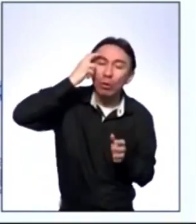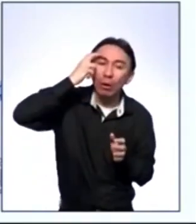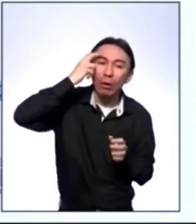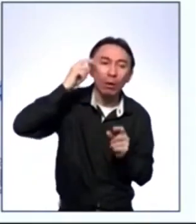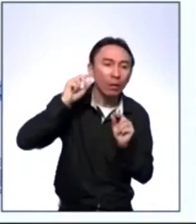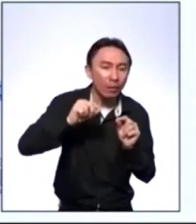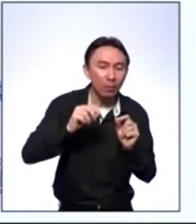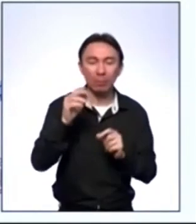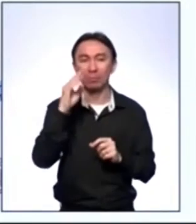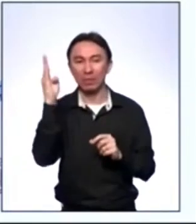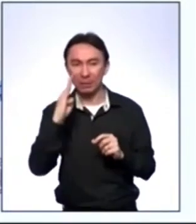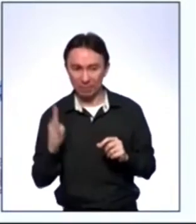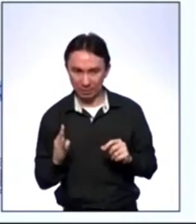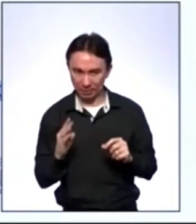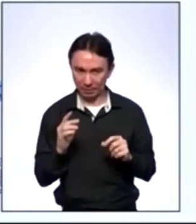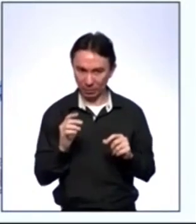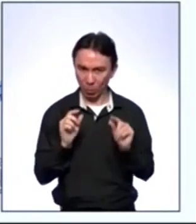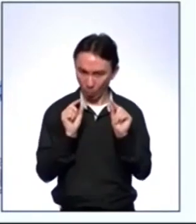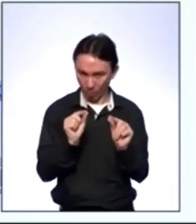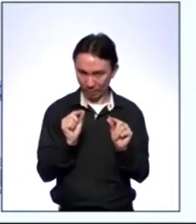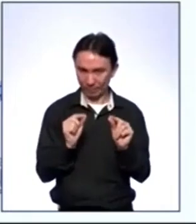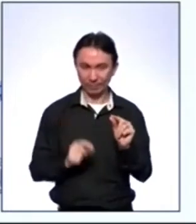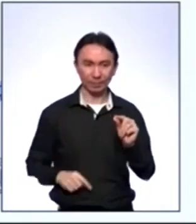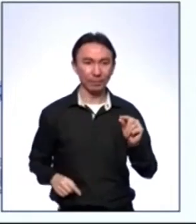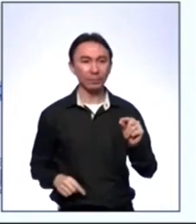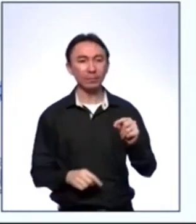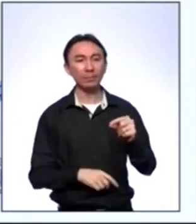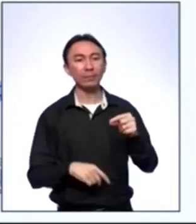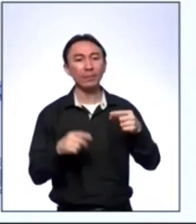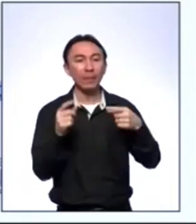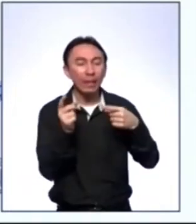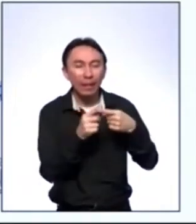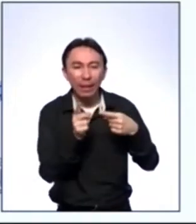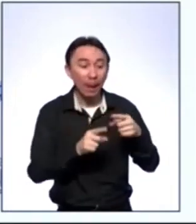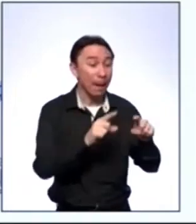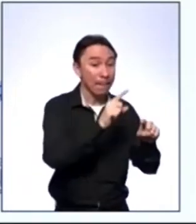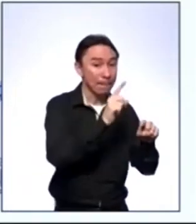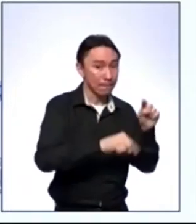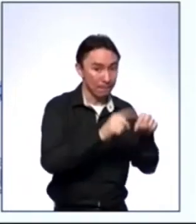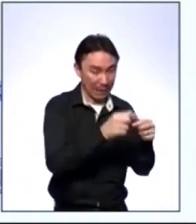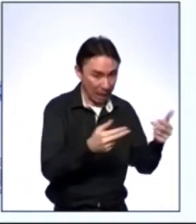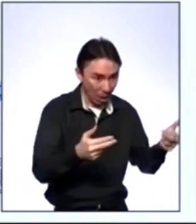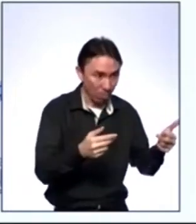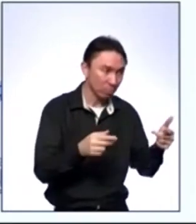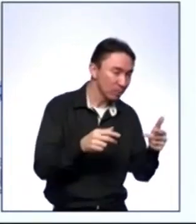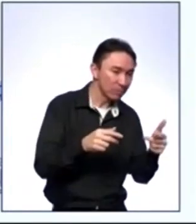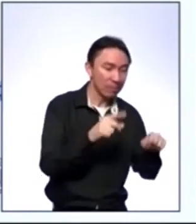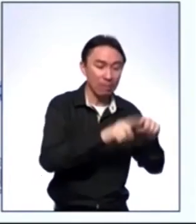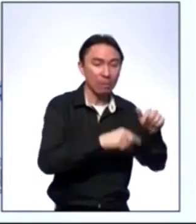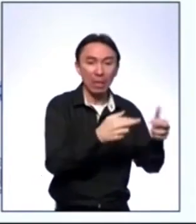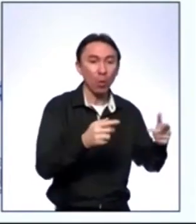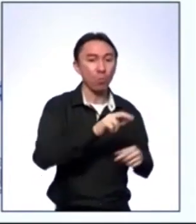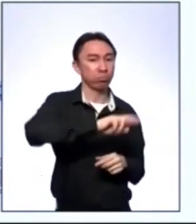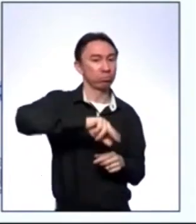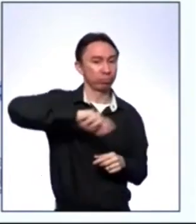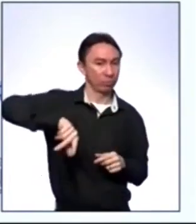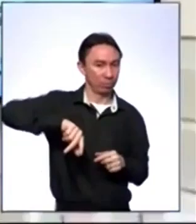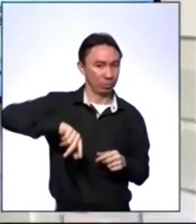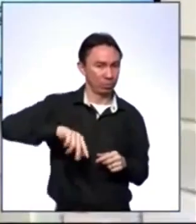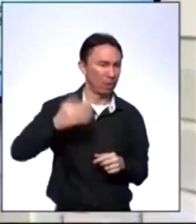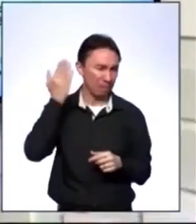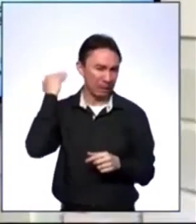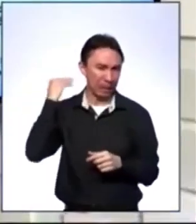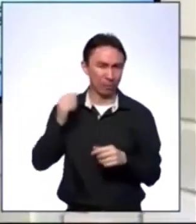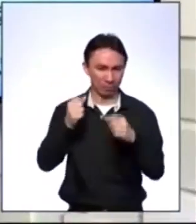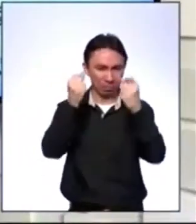os bens de natureza, atenção, material e imaterial. Já falamos disso em outras oportunidades, né? Lembra?